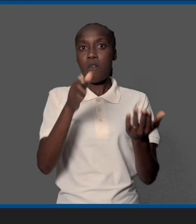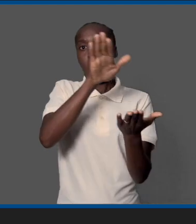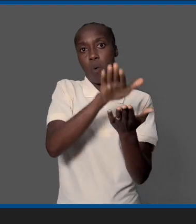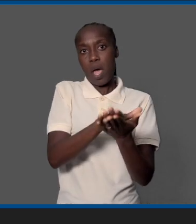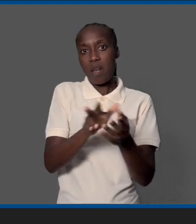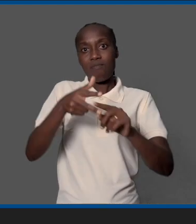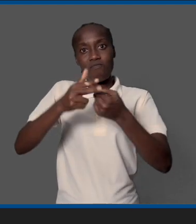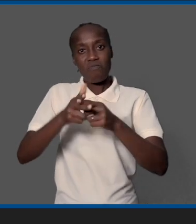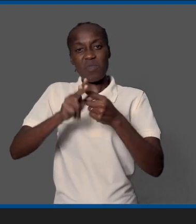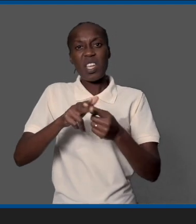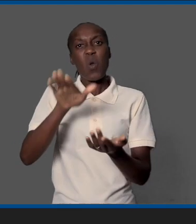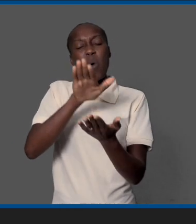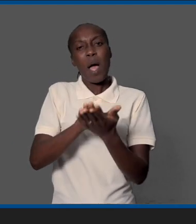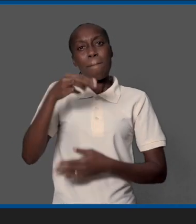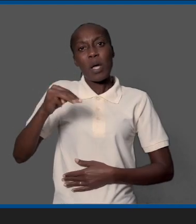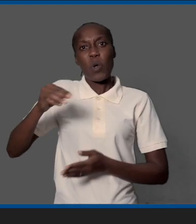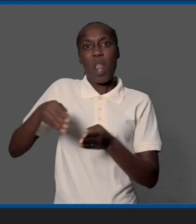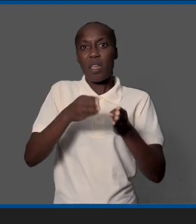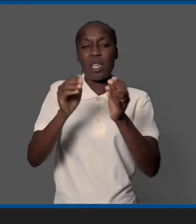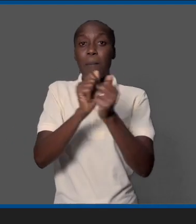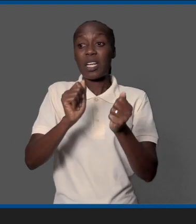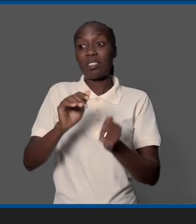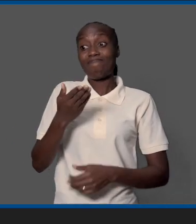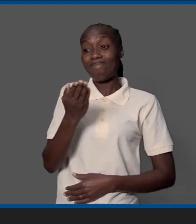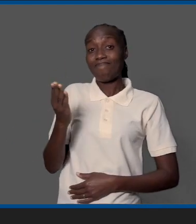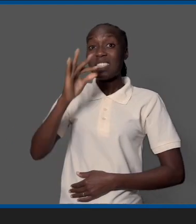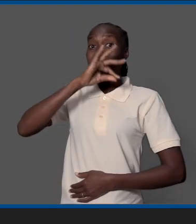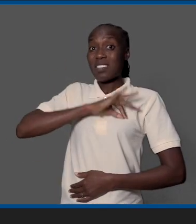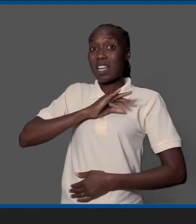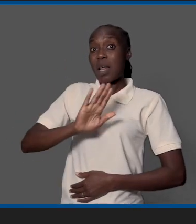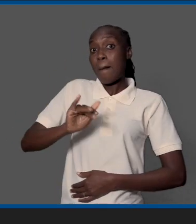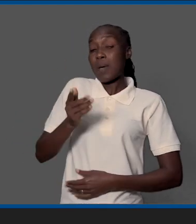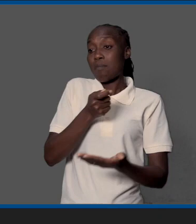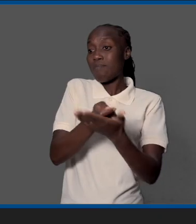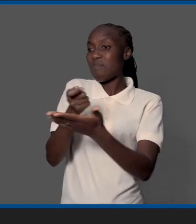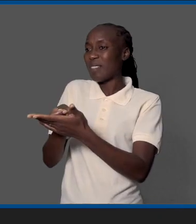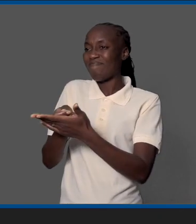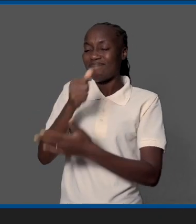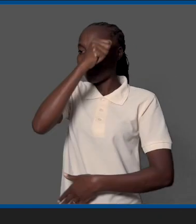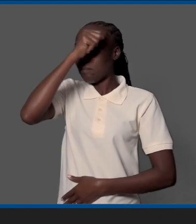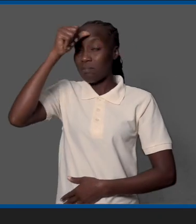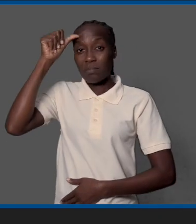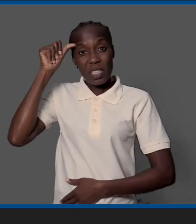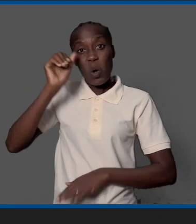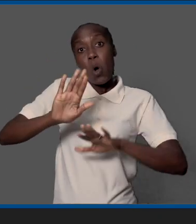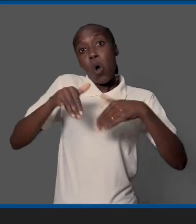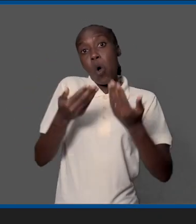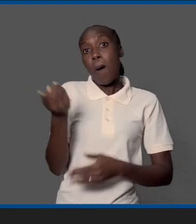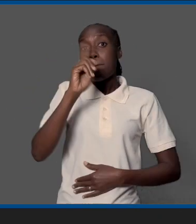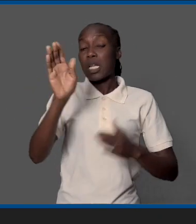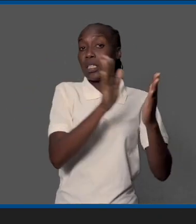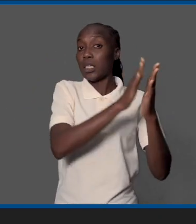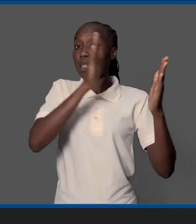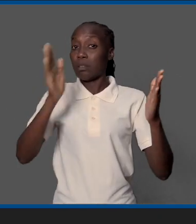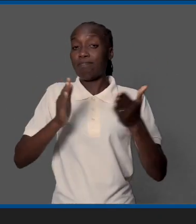tentamos conseguir. Mesmo assim, aquela data combinada que o salário saia, já nem sai. A redução de número de clientes